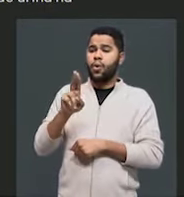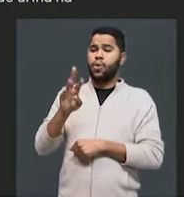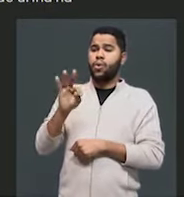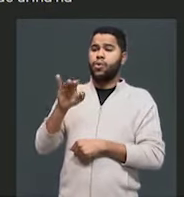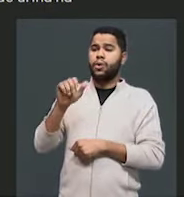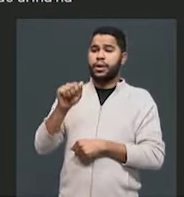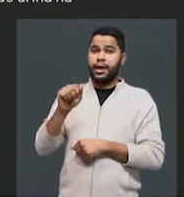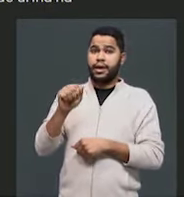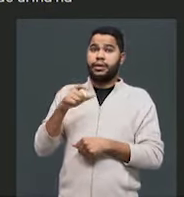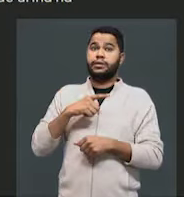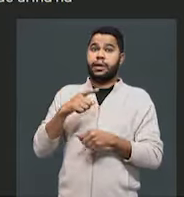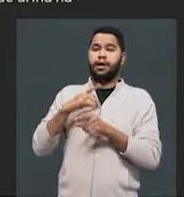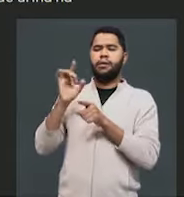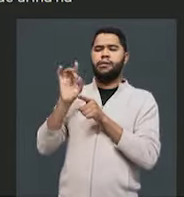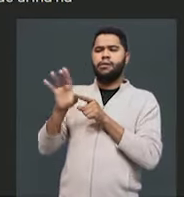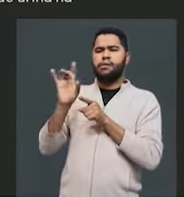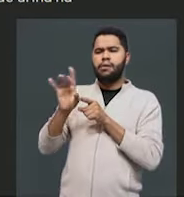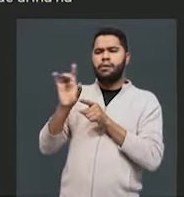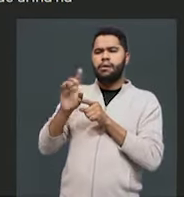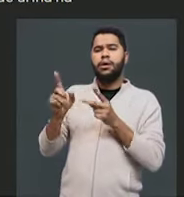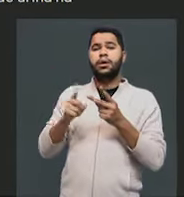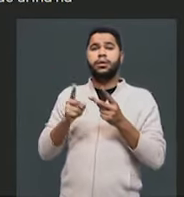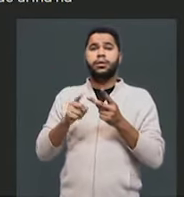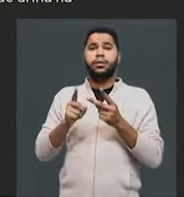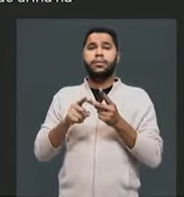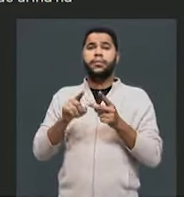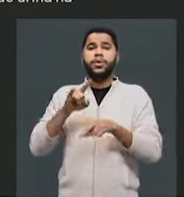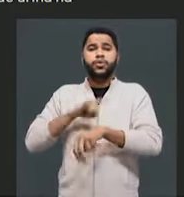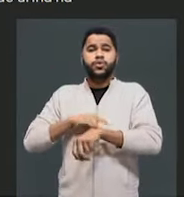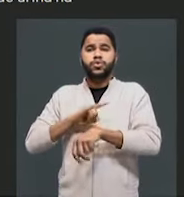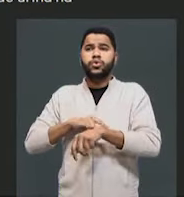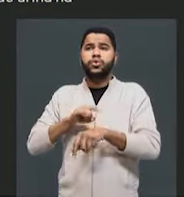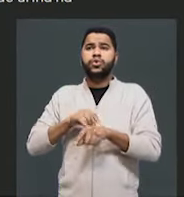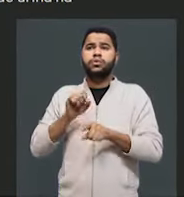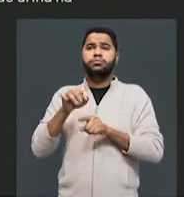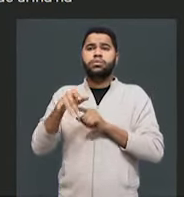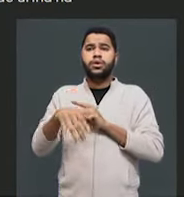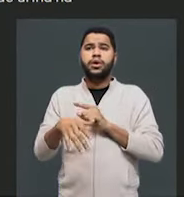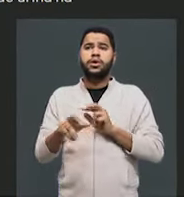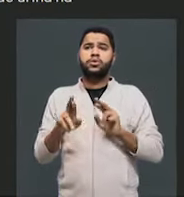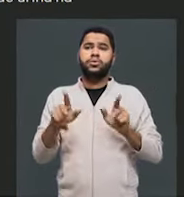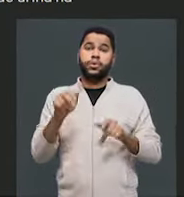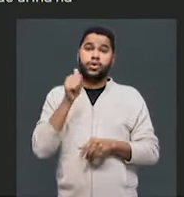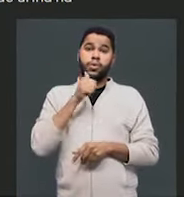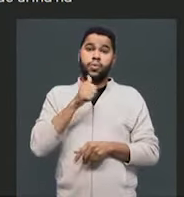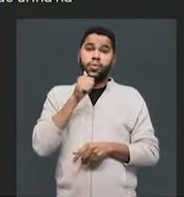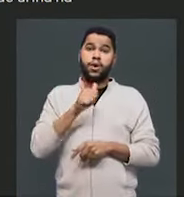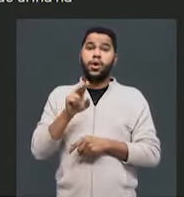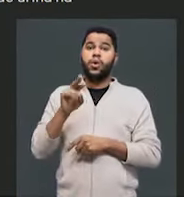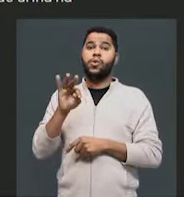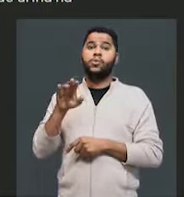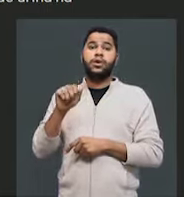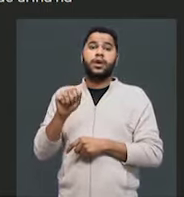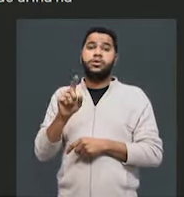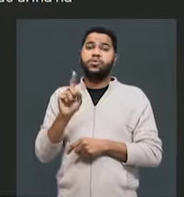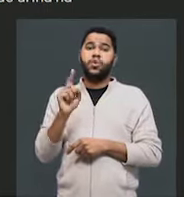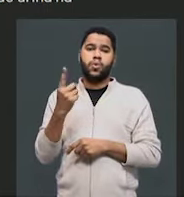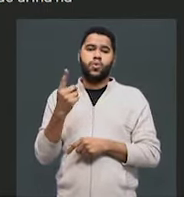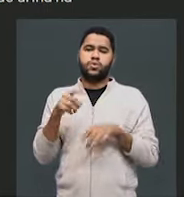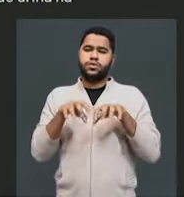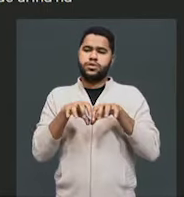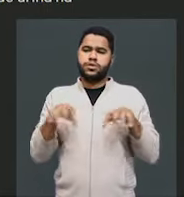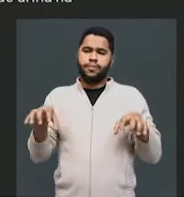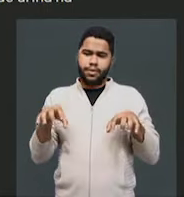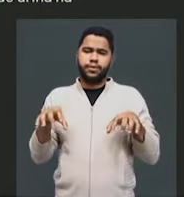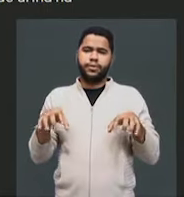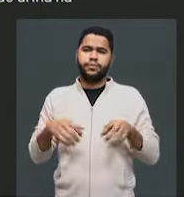sair sêmen e vai sair urina. Diferente da mulher, que a uretra vai ter função separada aí